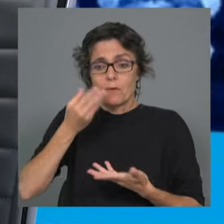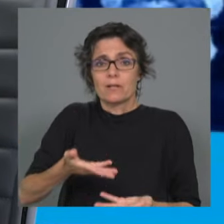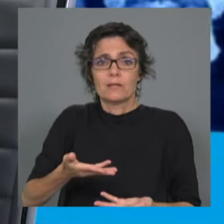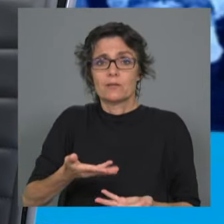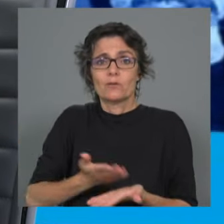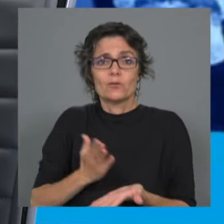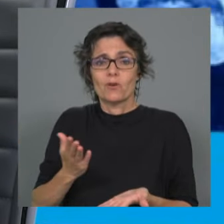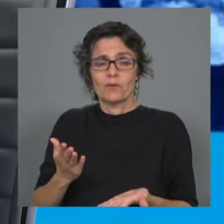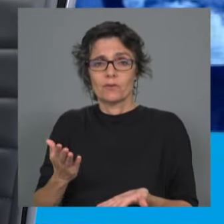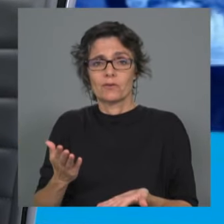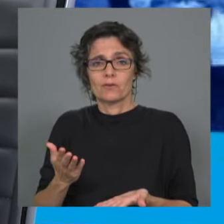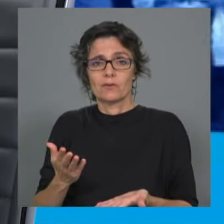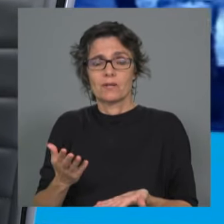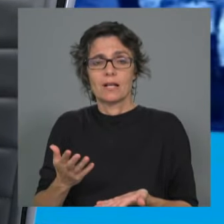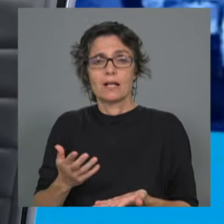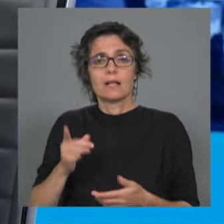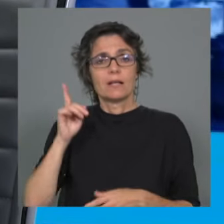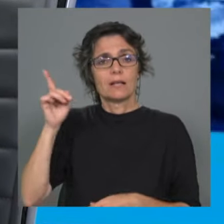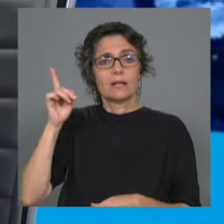essa palavra que o Senhor